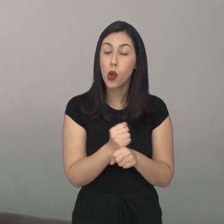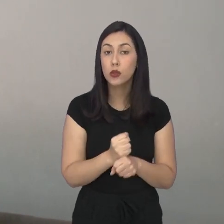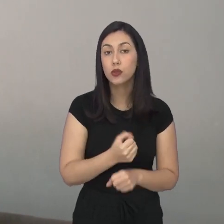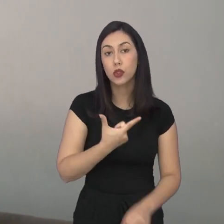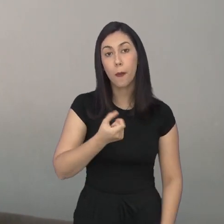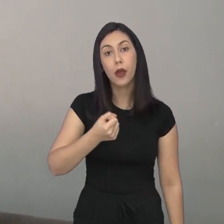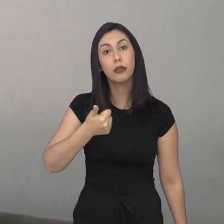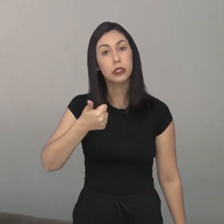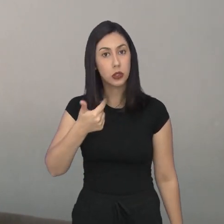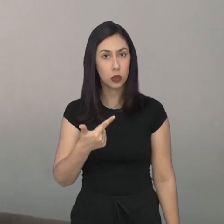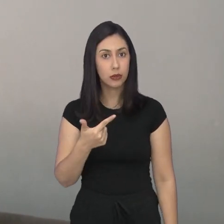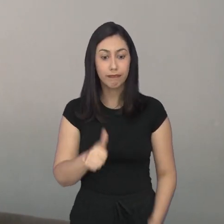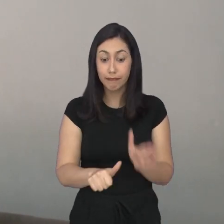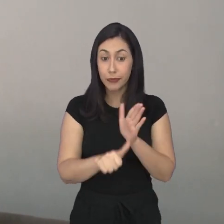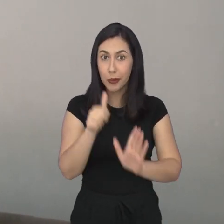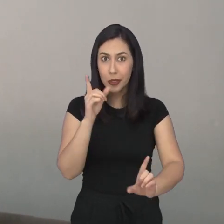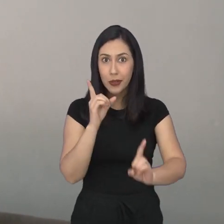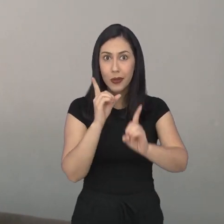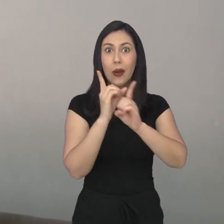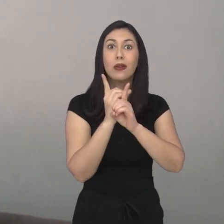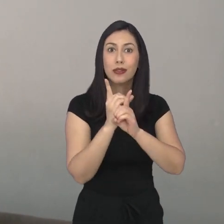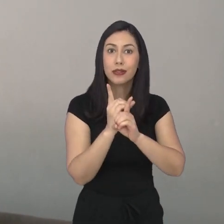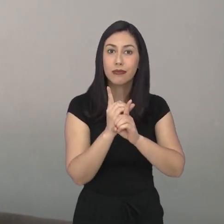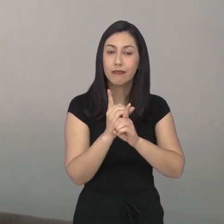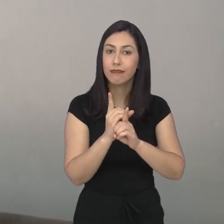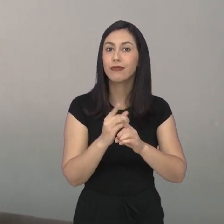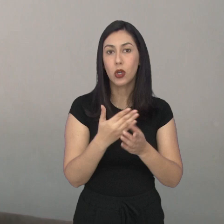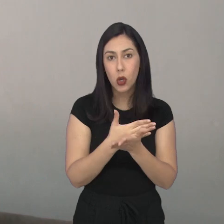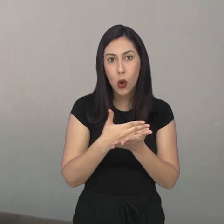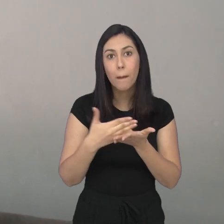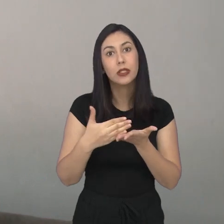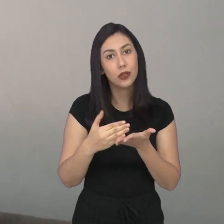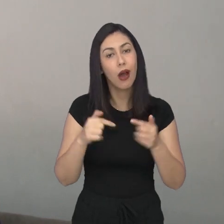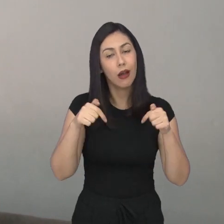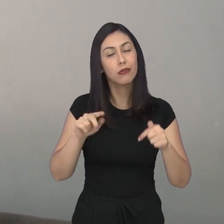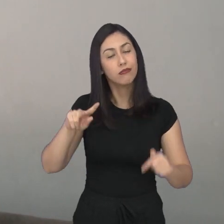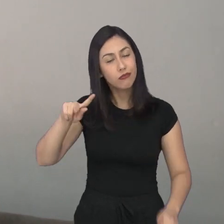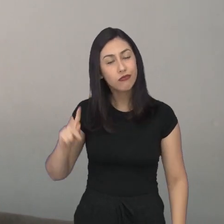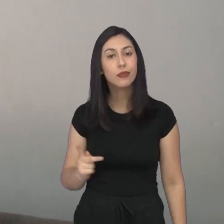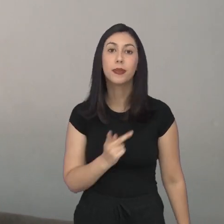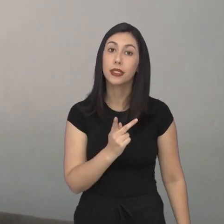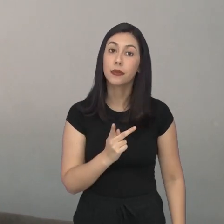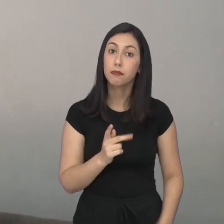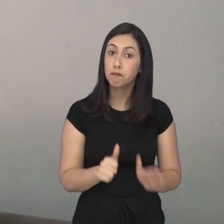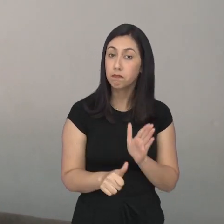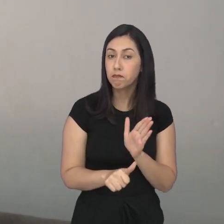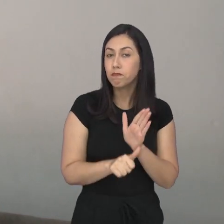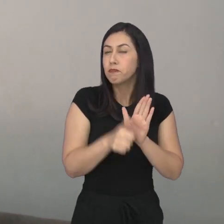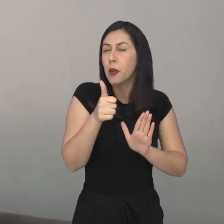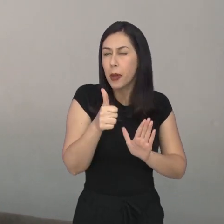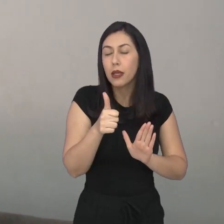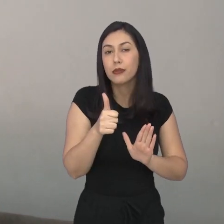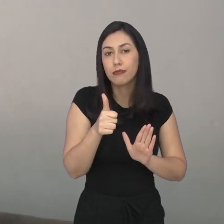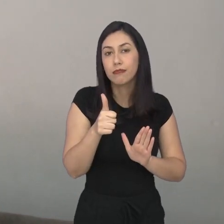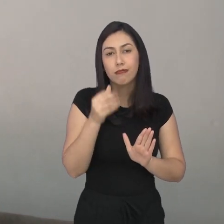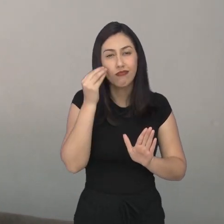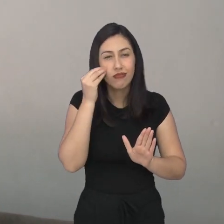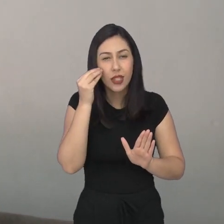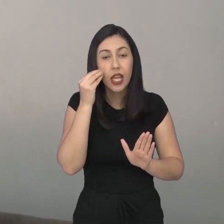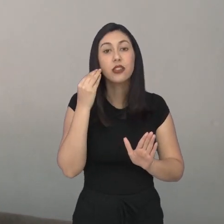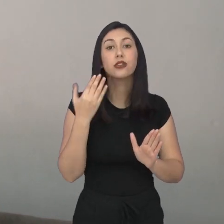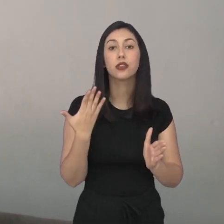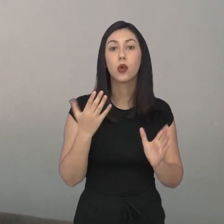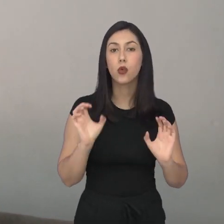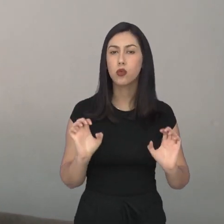em 2012, a gente fez nosso primeiro encontro e foi a primeira edição da Vale Comics. A gente começou o evento, a gente fez esse primeiro embrião da